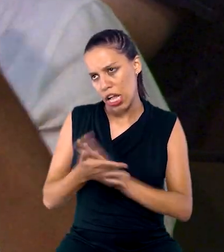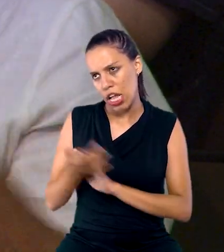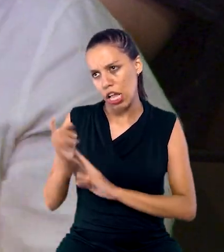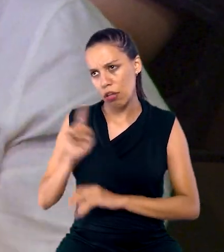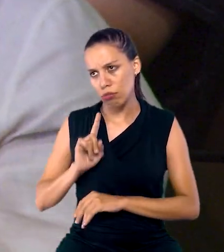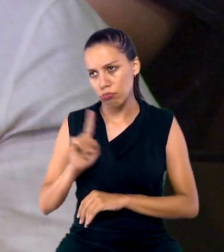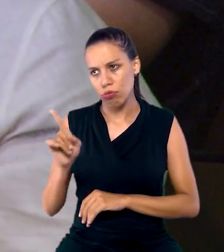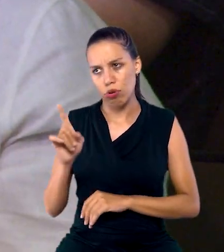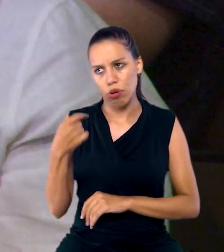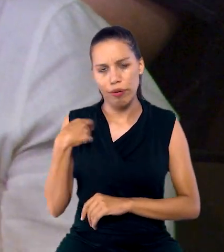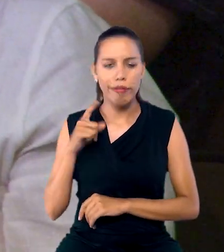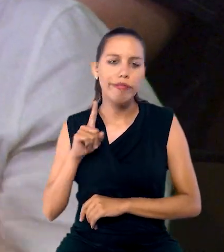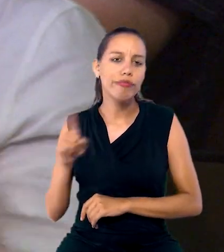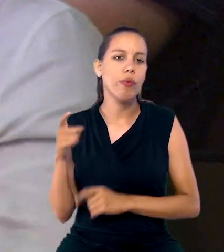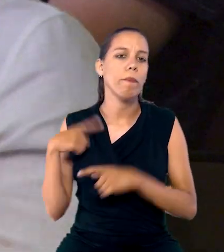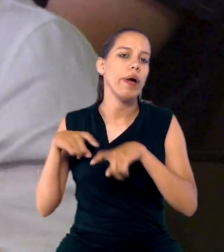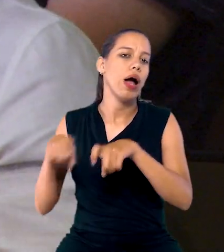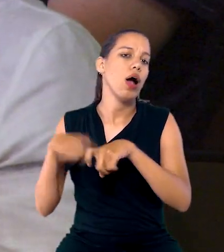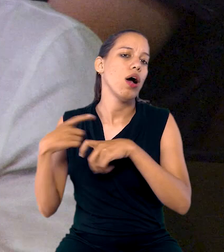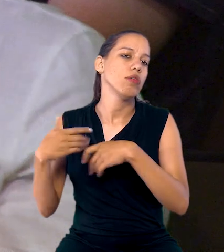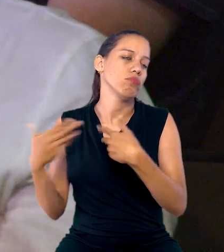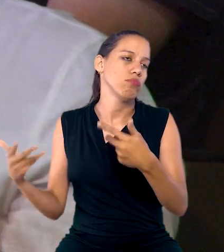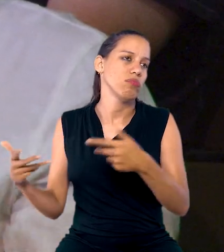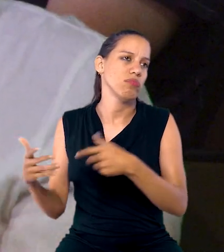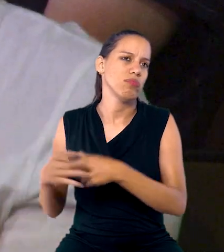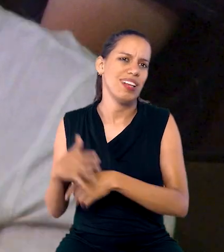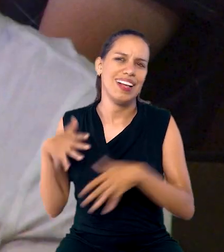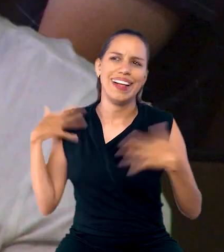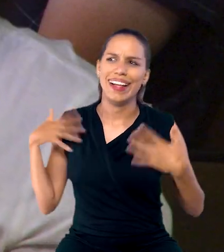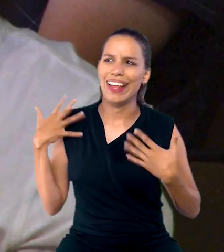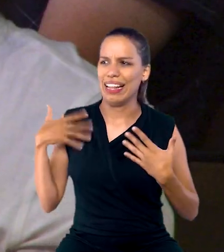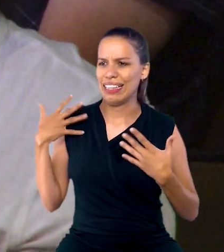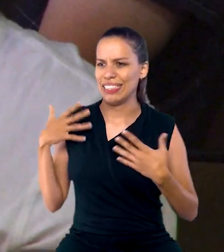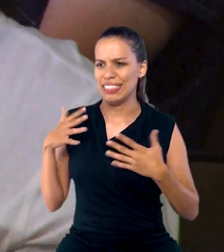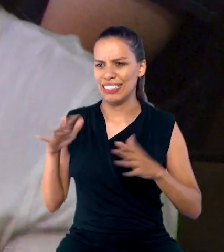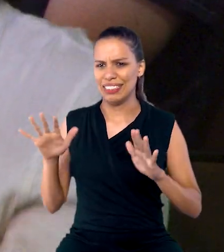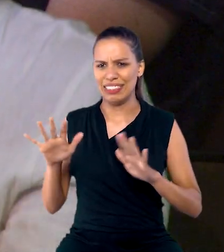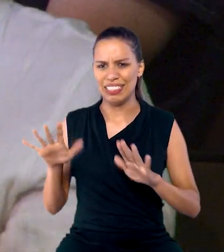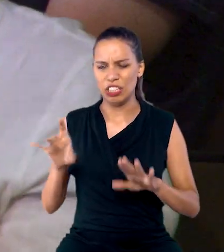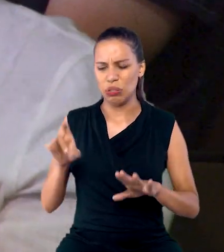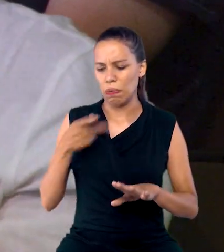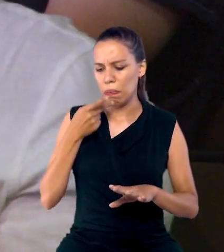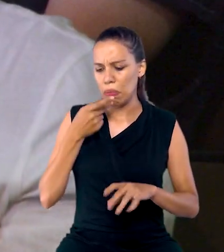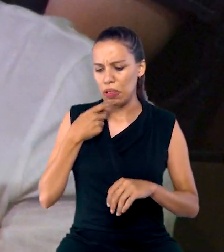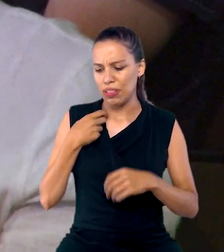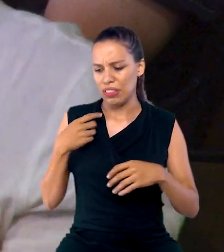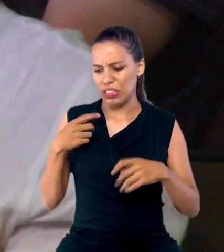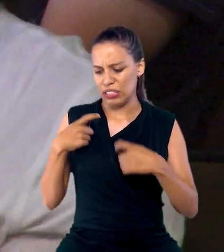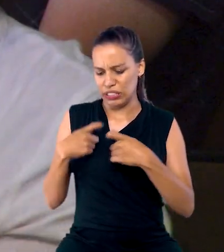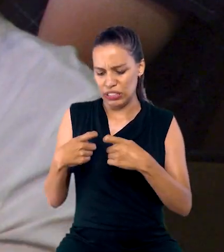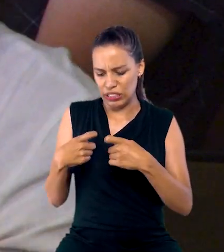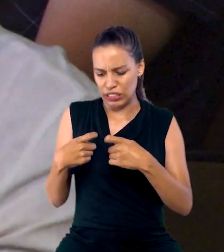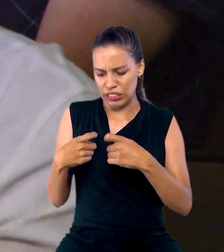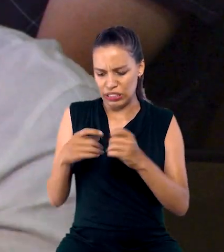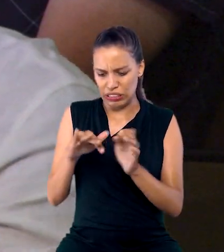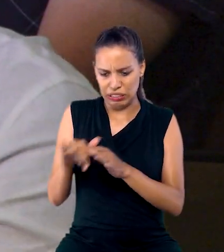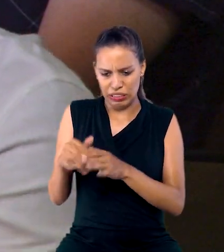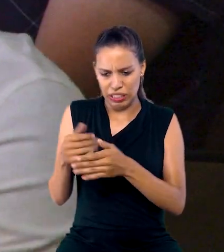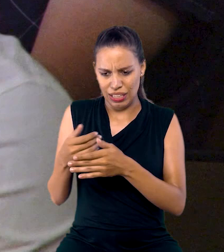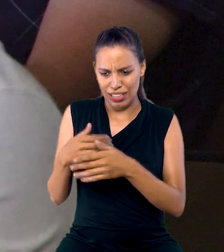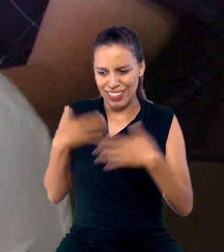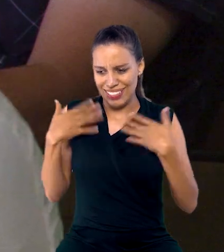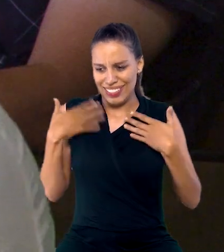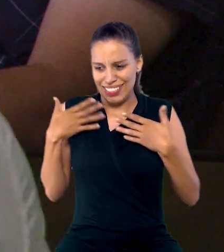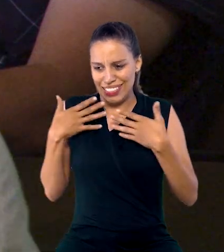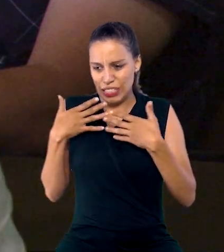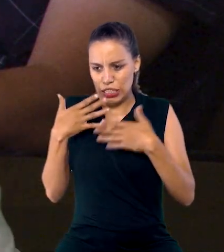eu vou para o meio de campo e a gente luta. A alegria fica longe. Só da gente falar na guerra, a alegria se esconde embaixo da cadeira